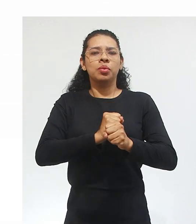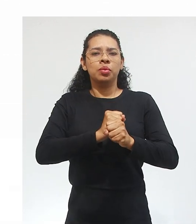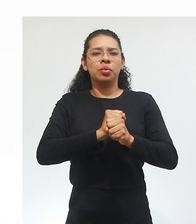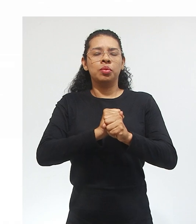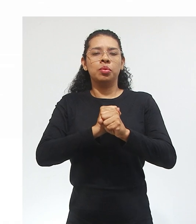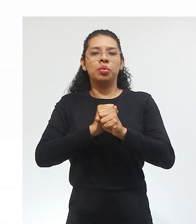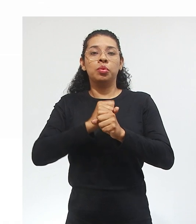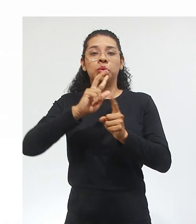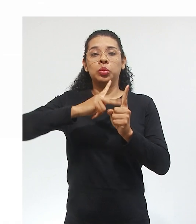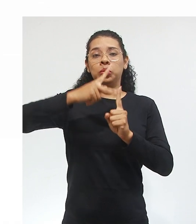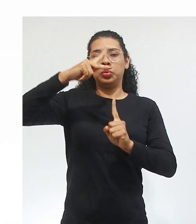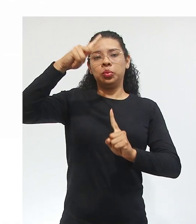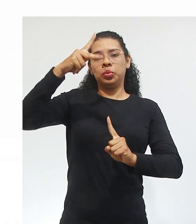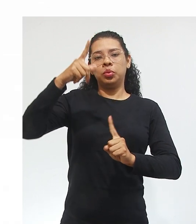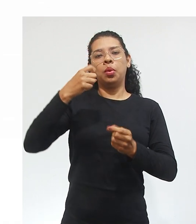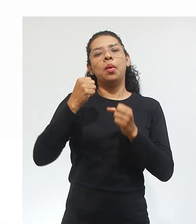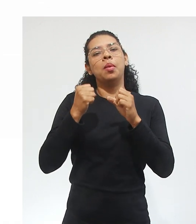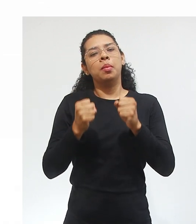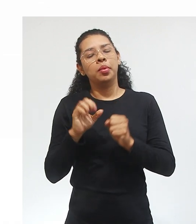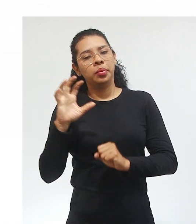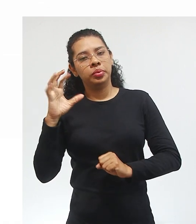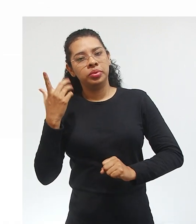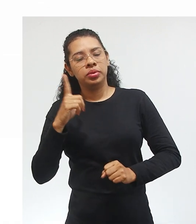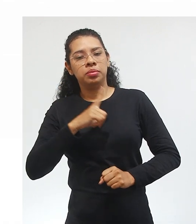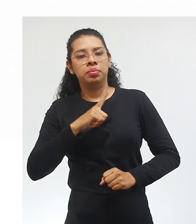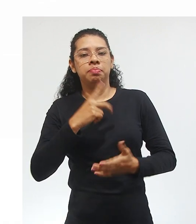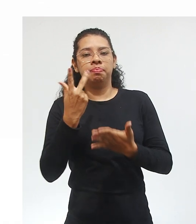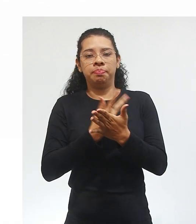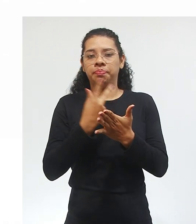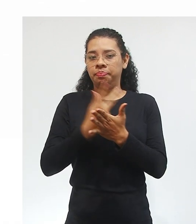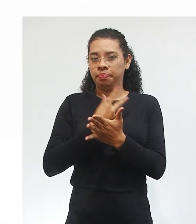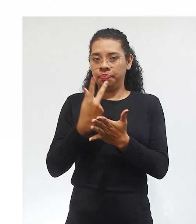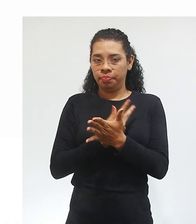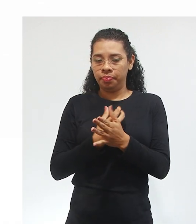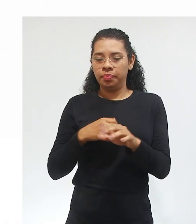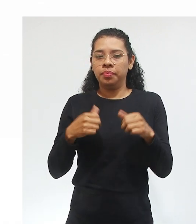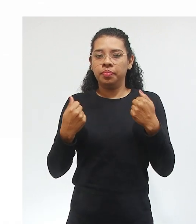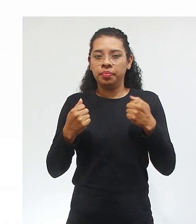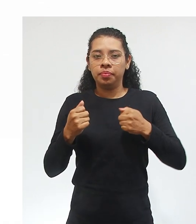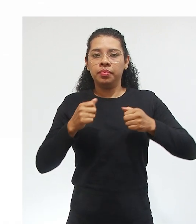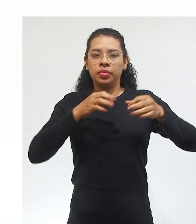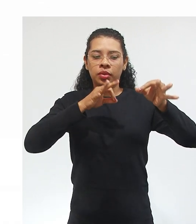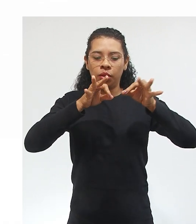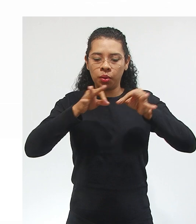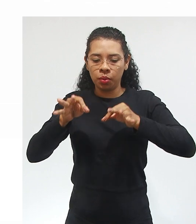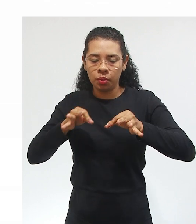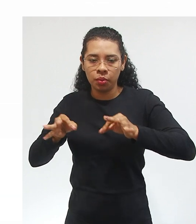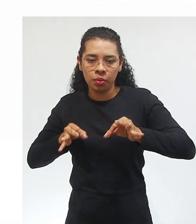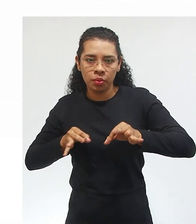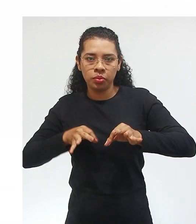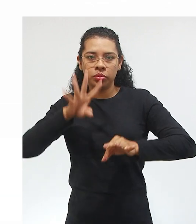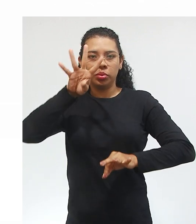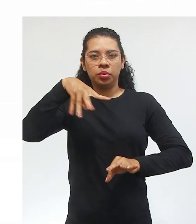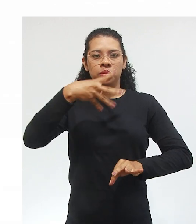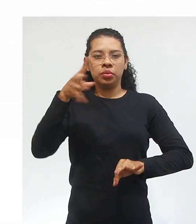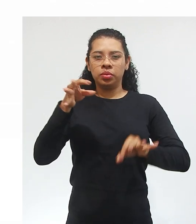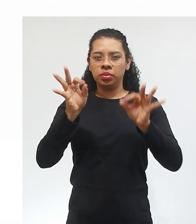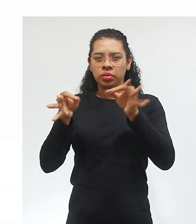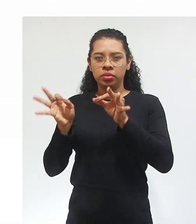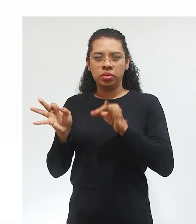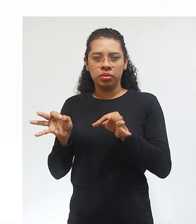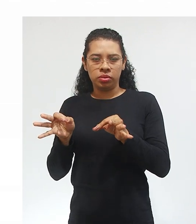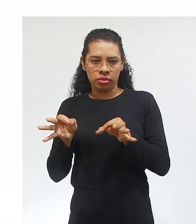teu ativo, você vai ver alguns erros no lançamento. Então, tem que ter feito os lançamentos certinho ali nos